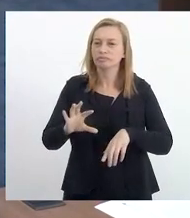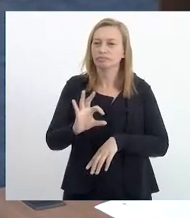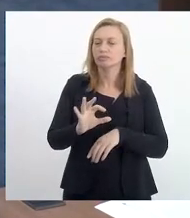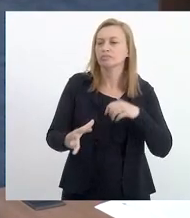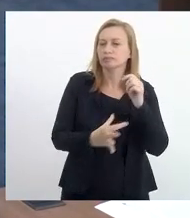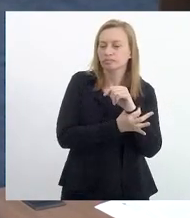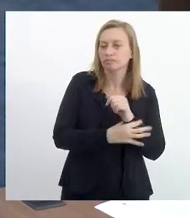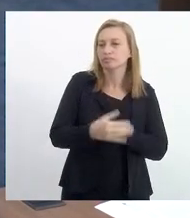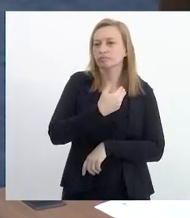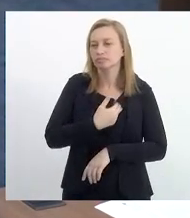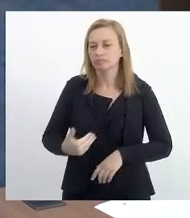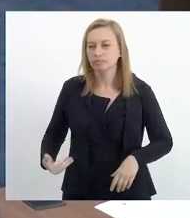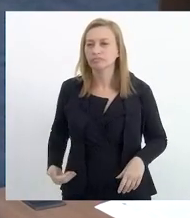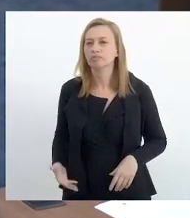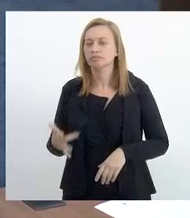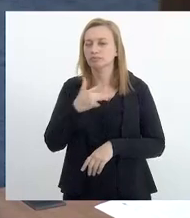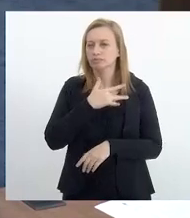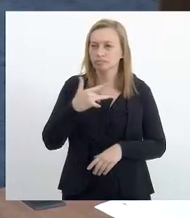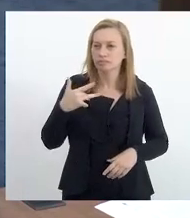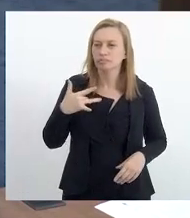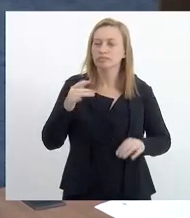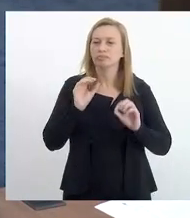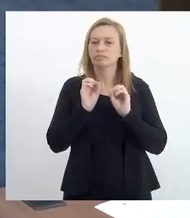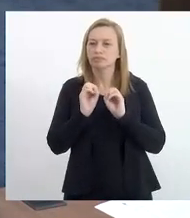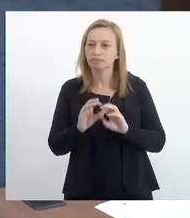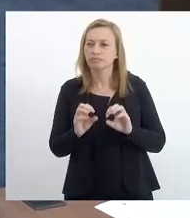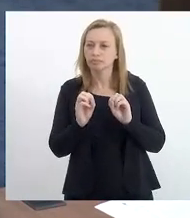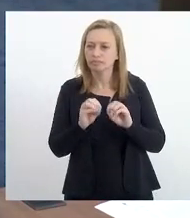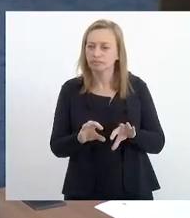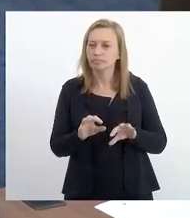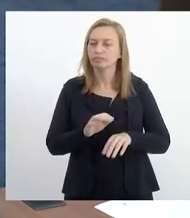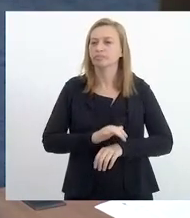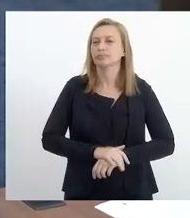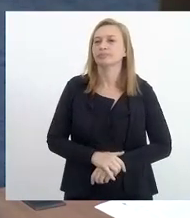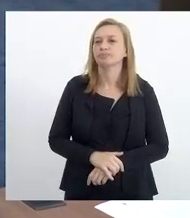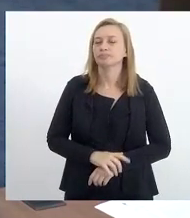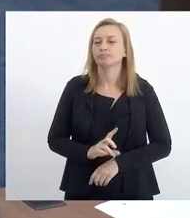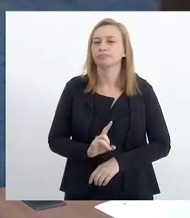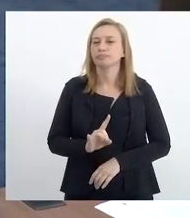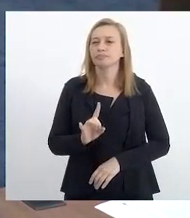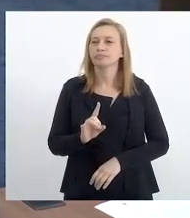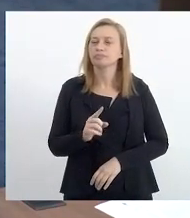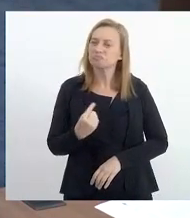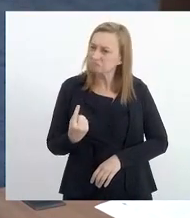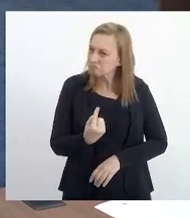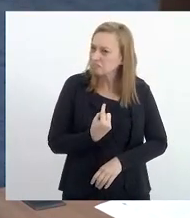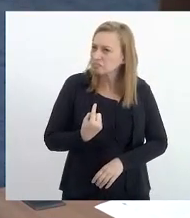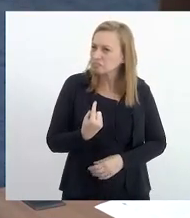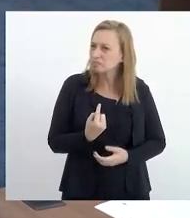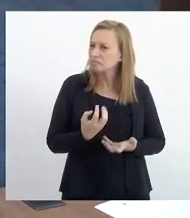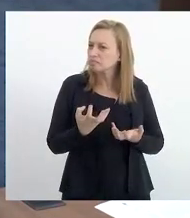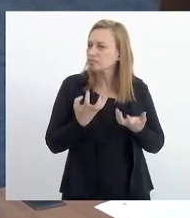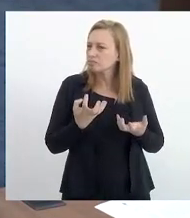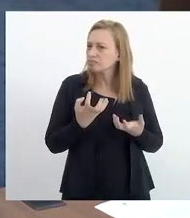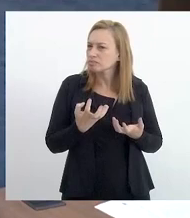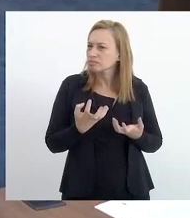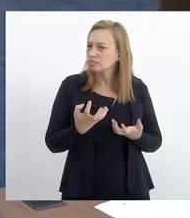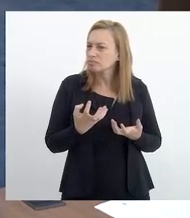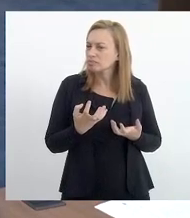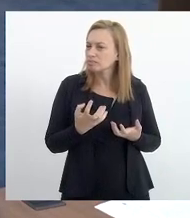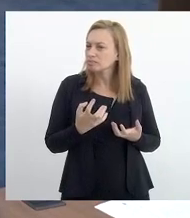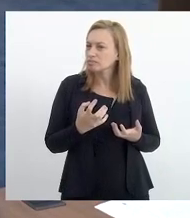pública, a saúde, a educação. Não que nós queiramos